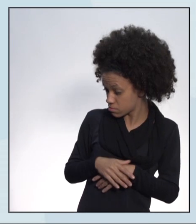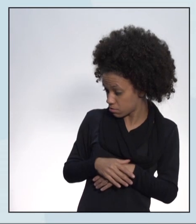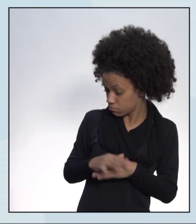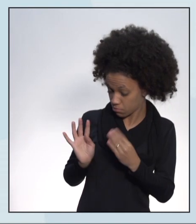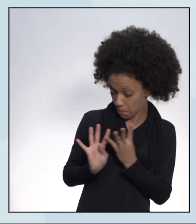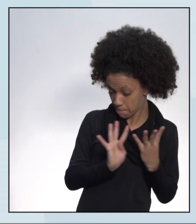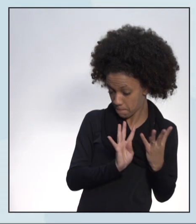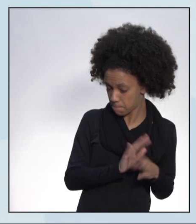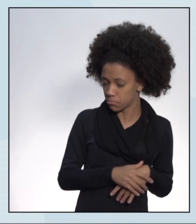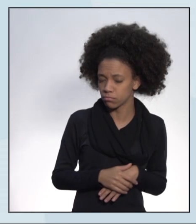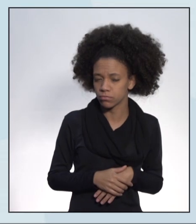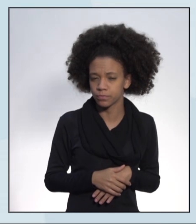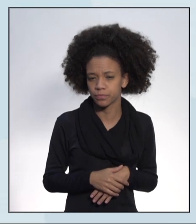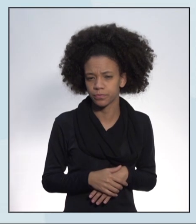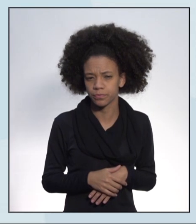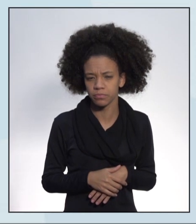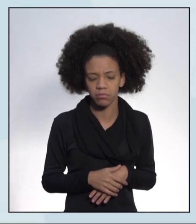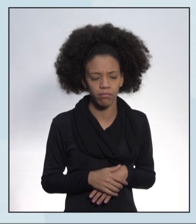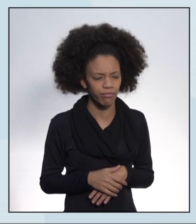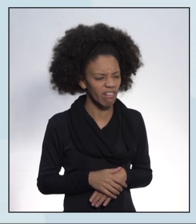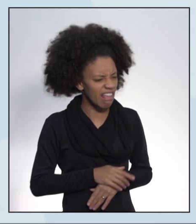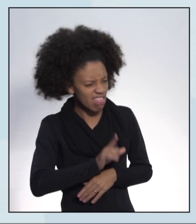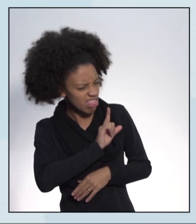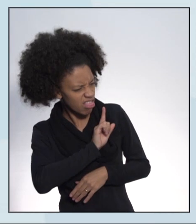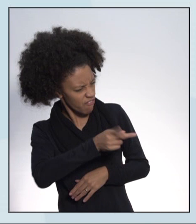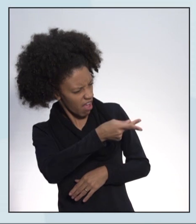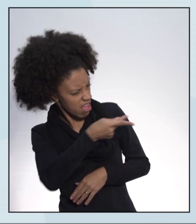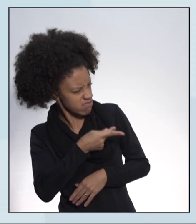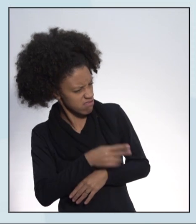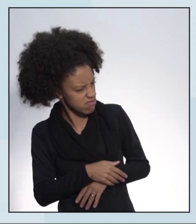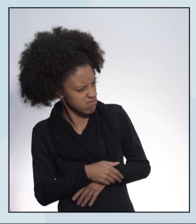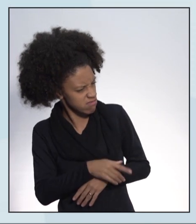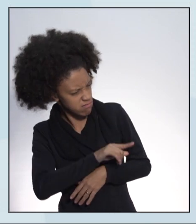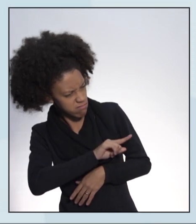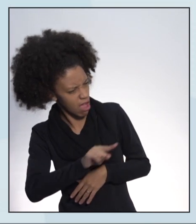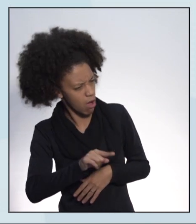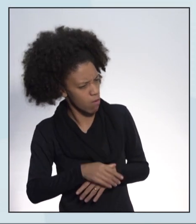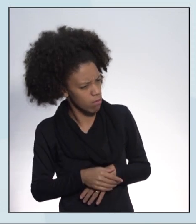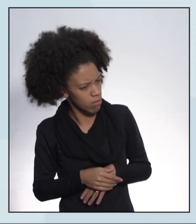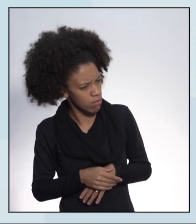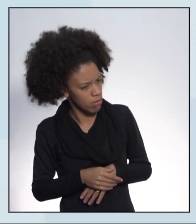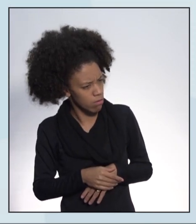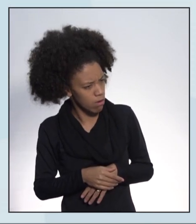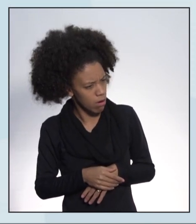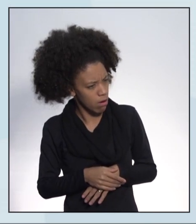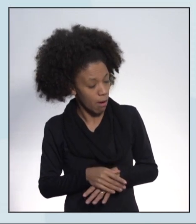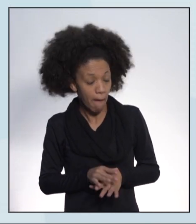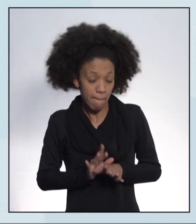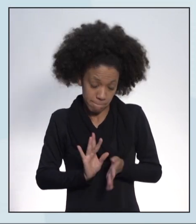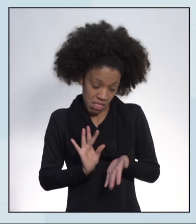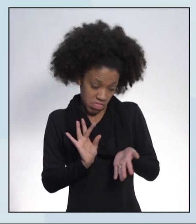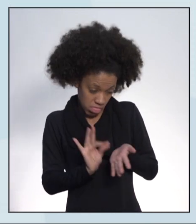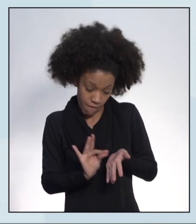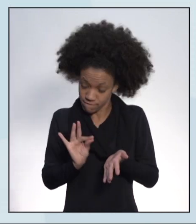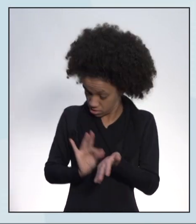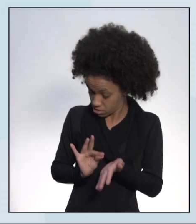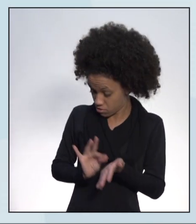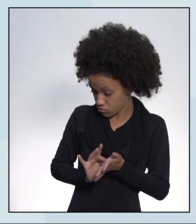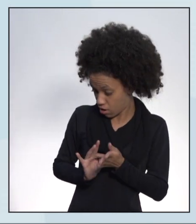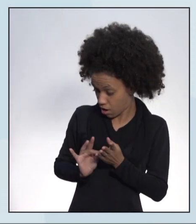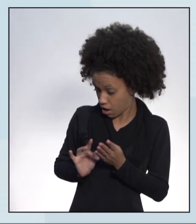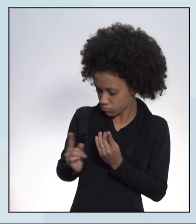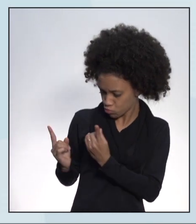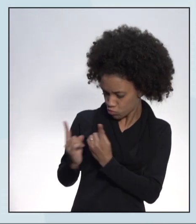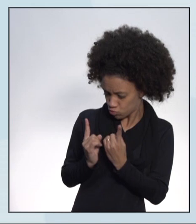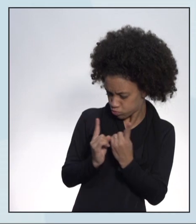imperador. Não diga isso, mas a verdade é o que faz um papel subalterno, indo